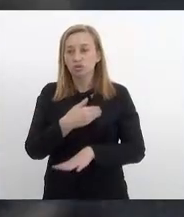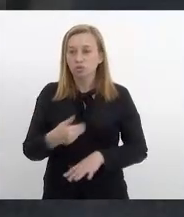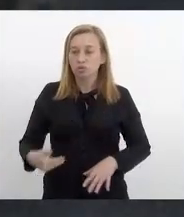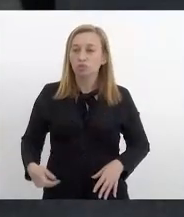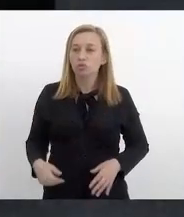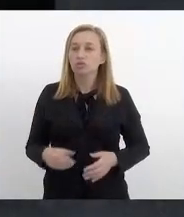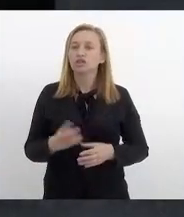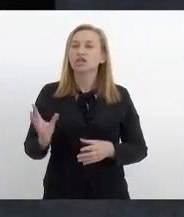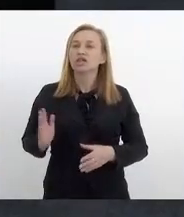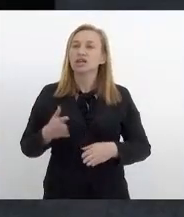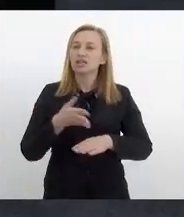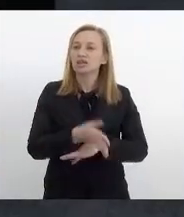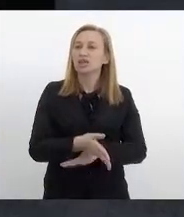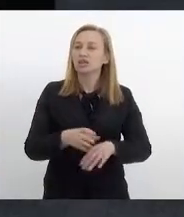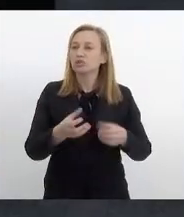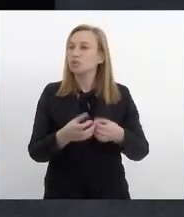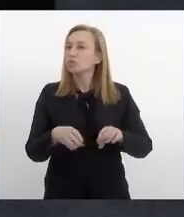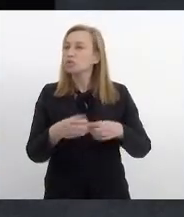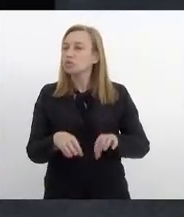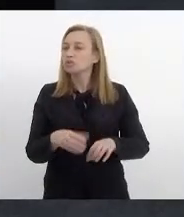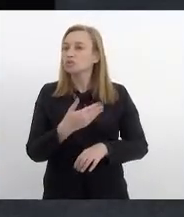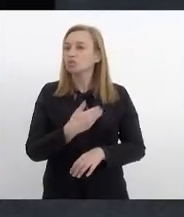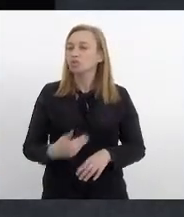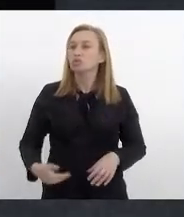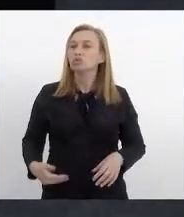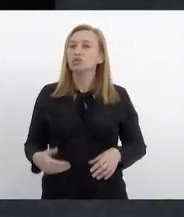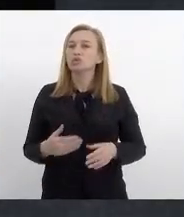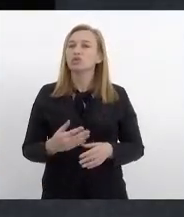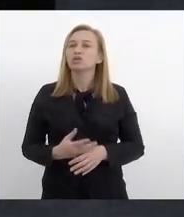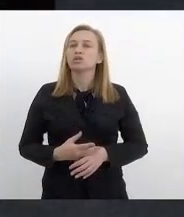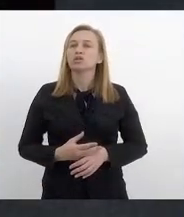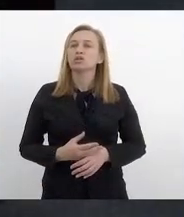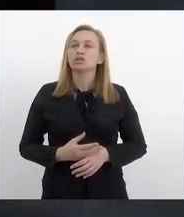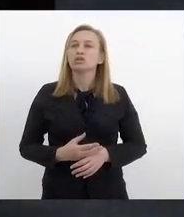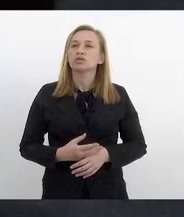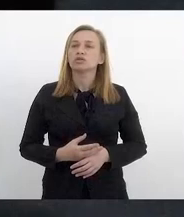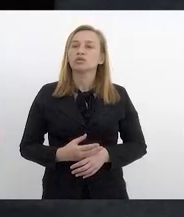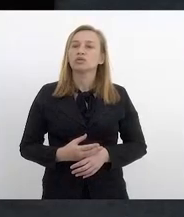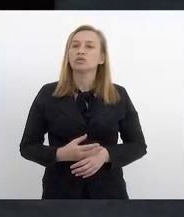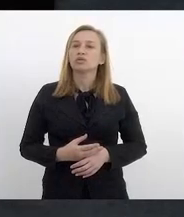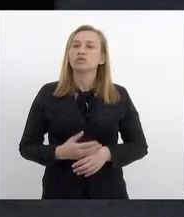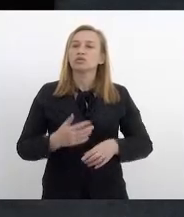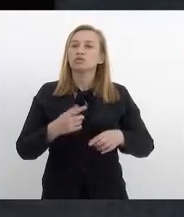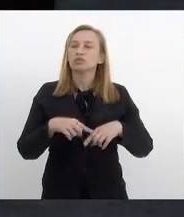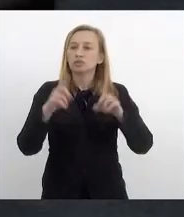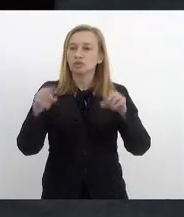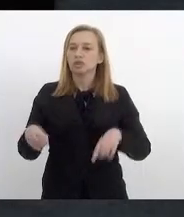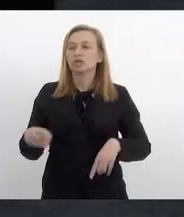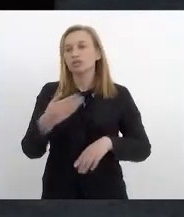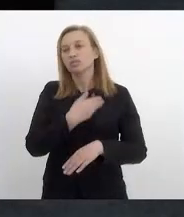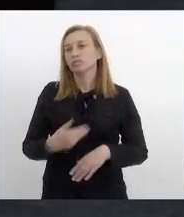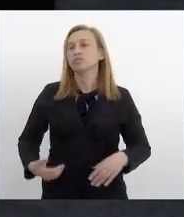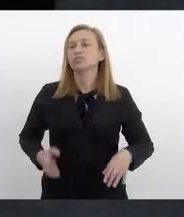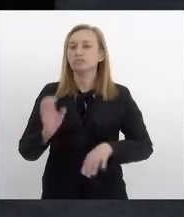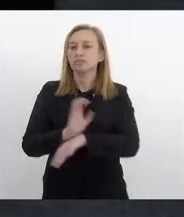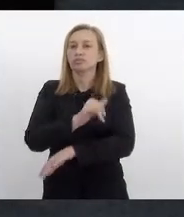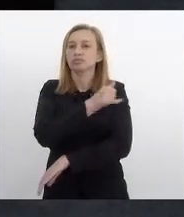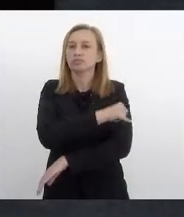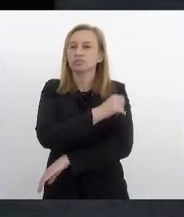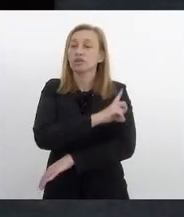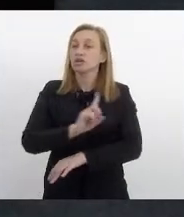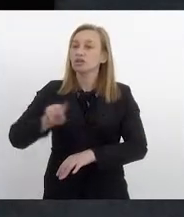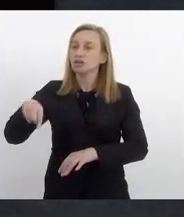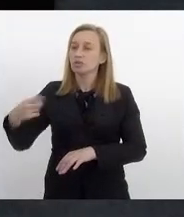que ingressarem por concurso público nos quadros do funcionalismo público do Estado do Rio de Janeiro, após